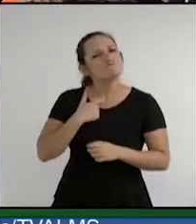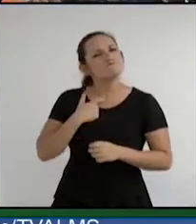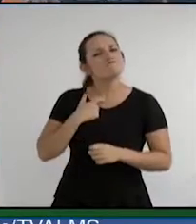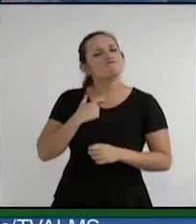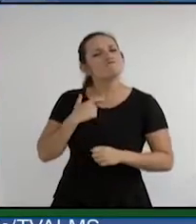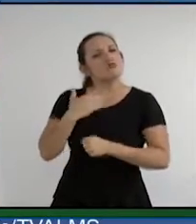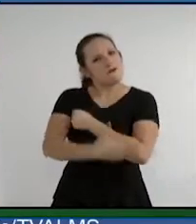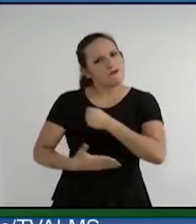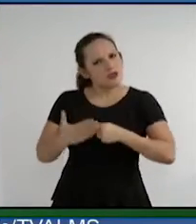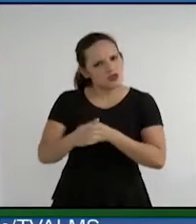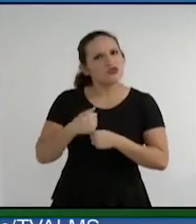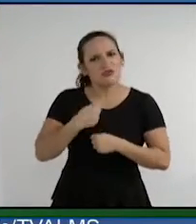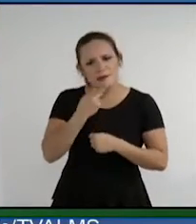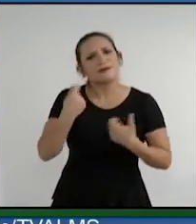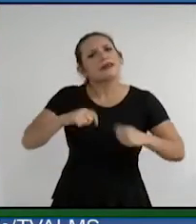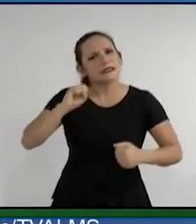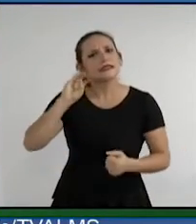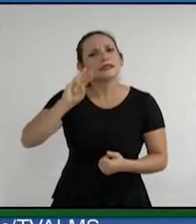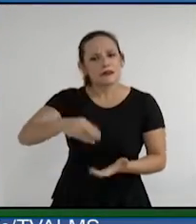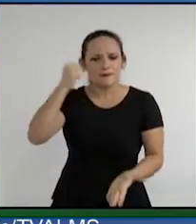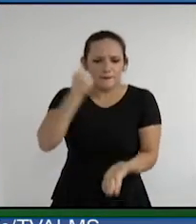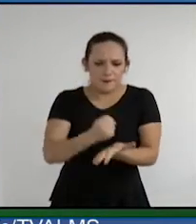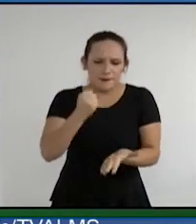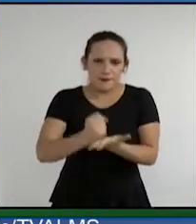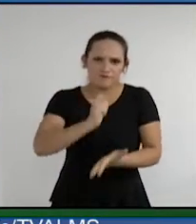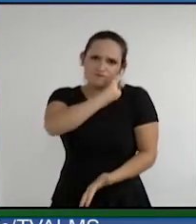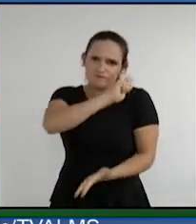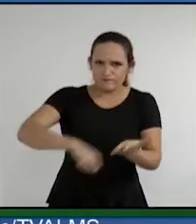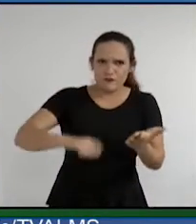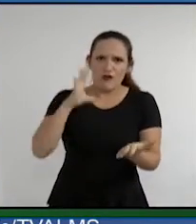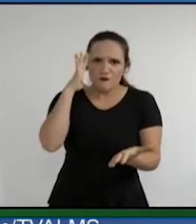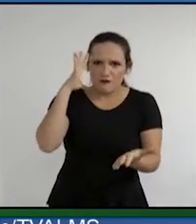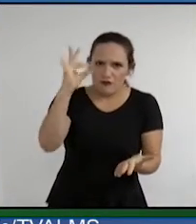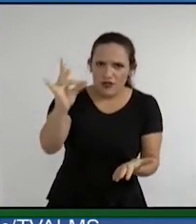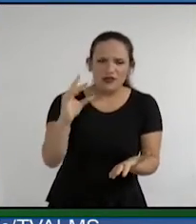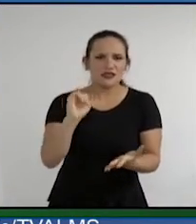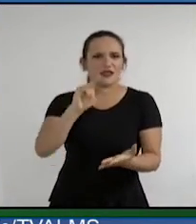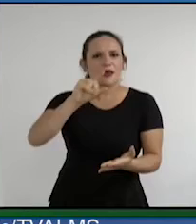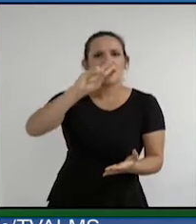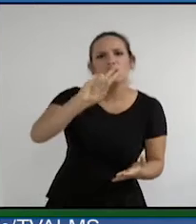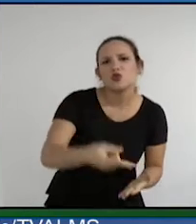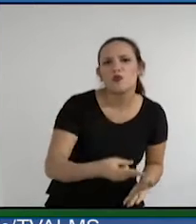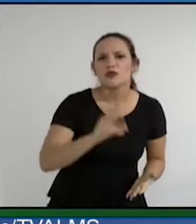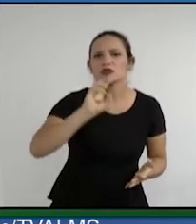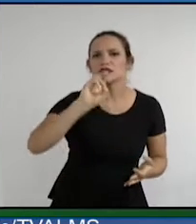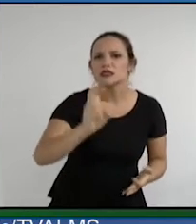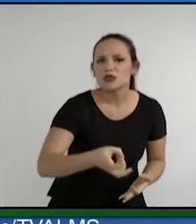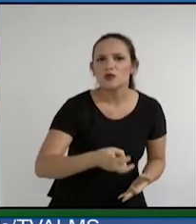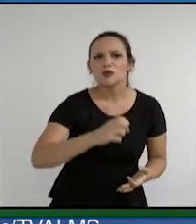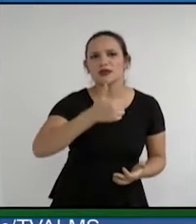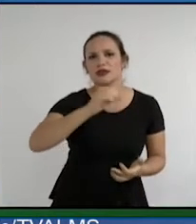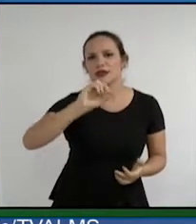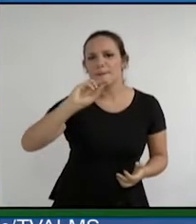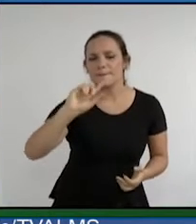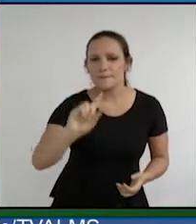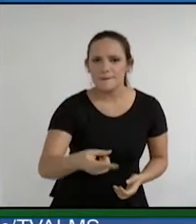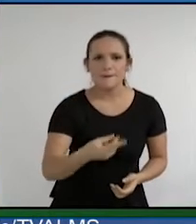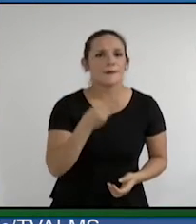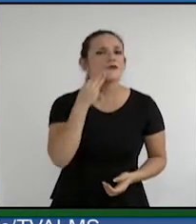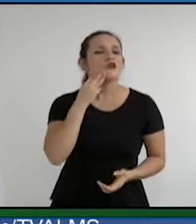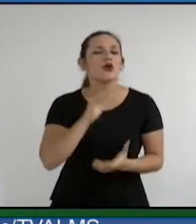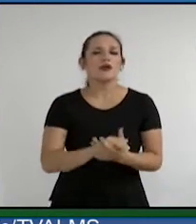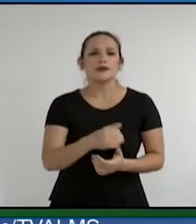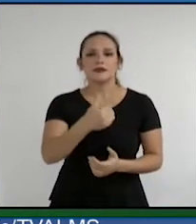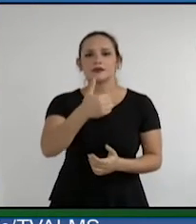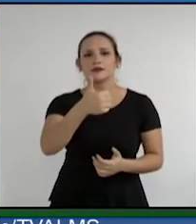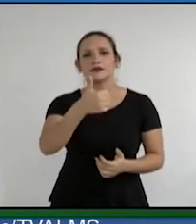que esse recurso tinha que ter carimbo. Se é R$1.000, se é R$2.000, se é 5 milhões, se é 10 milhões, tinha que